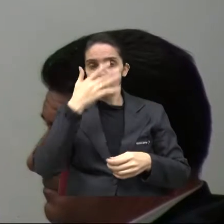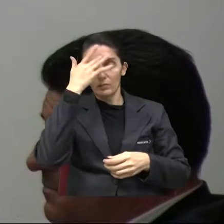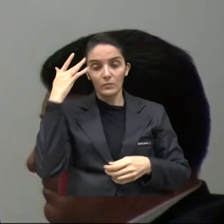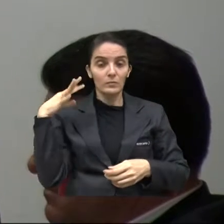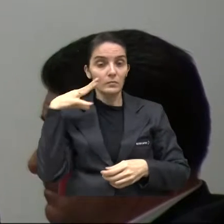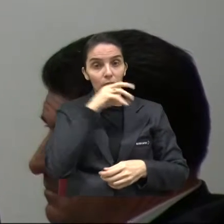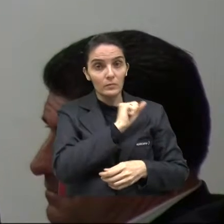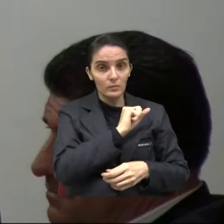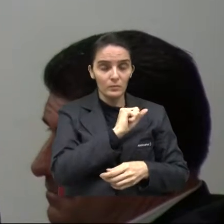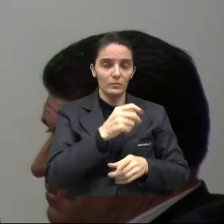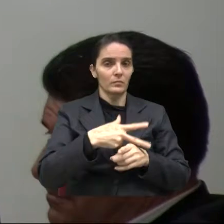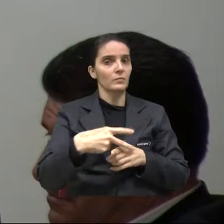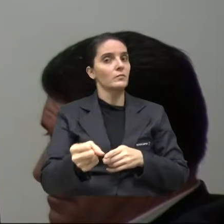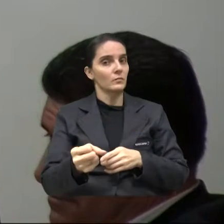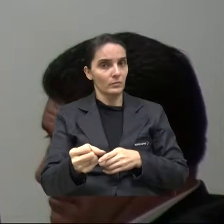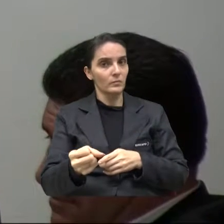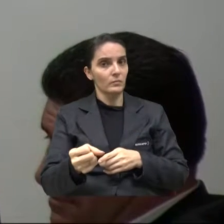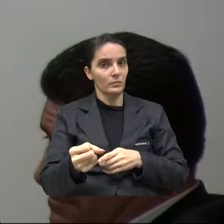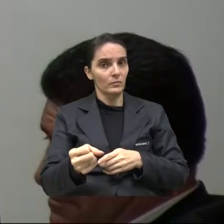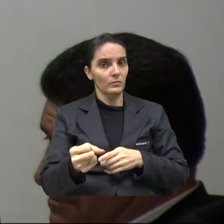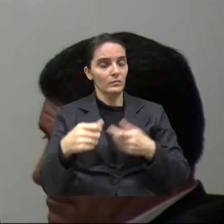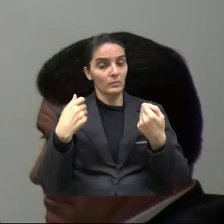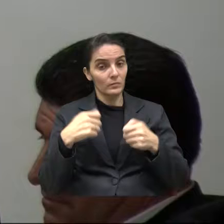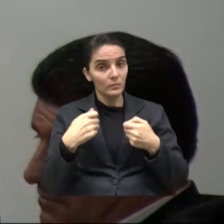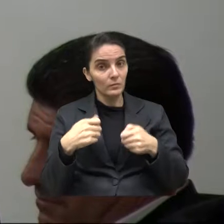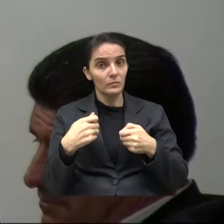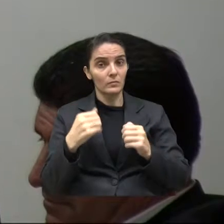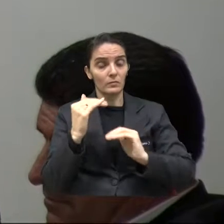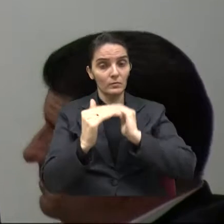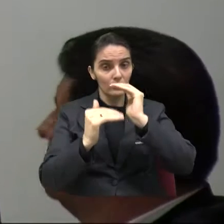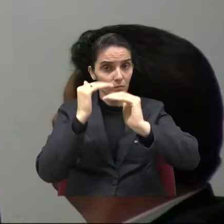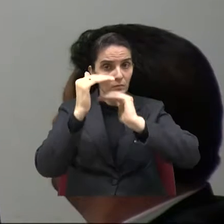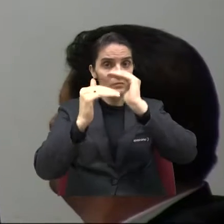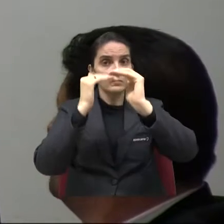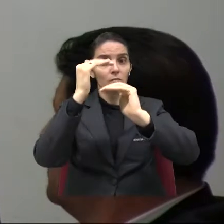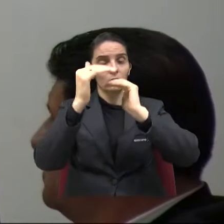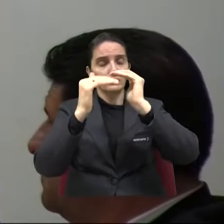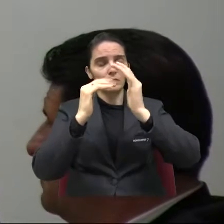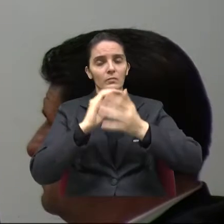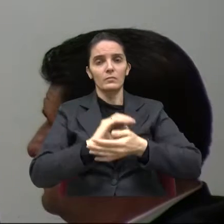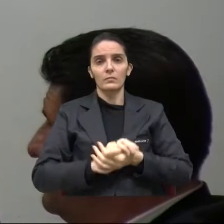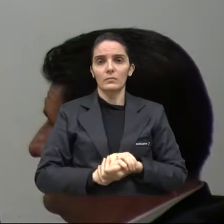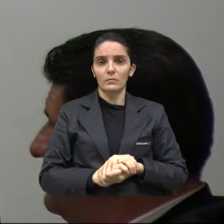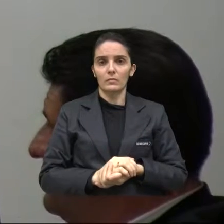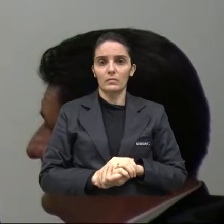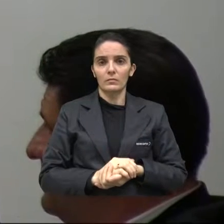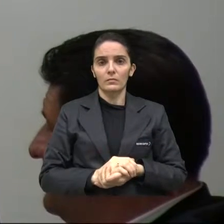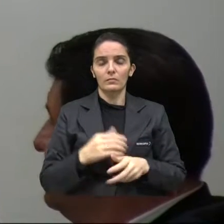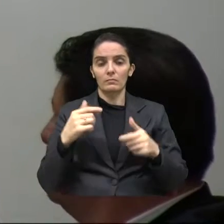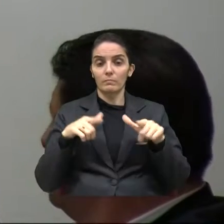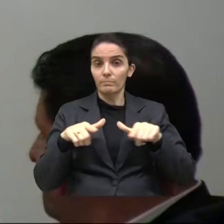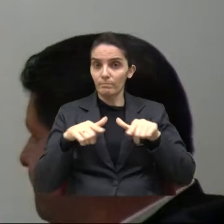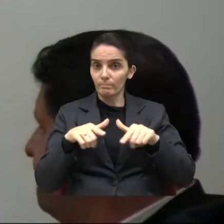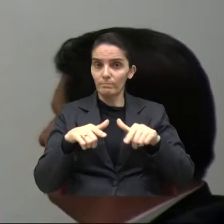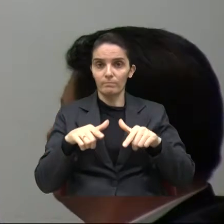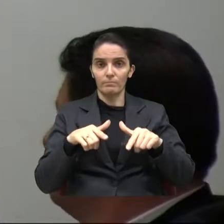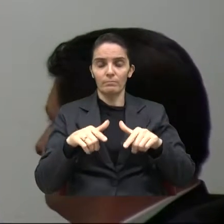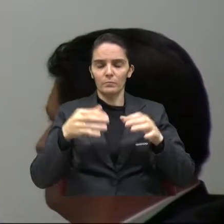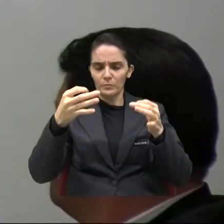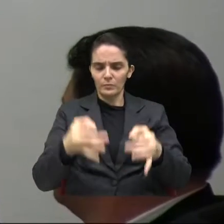lentos. Nós não podemos ficar fora desse desenvolvimento, desse progresso. Nós temos que trabalhar nesse